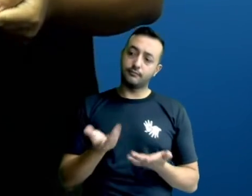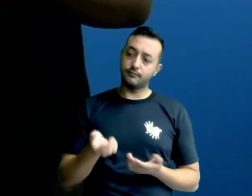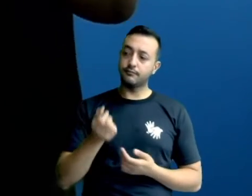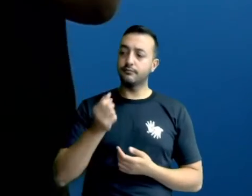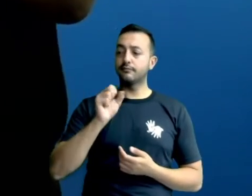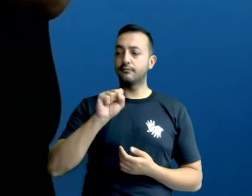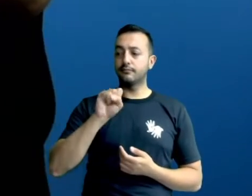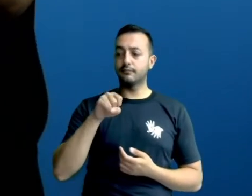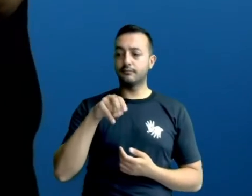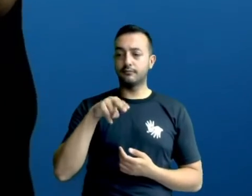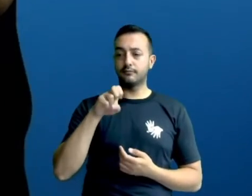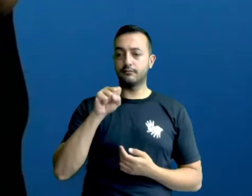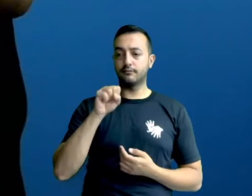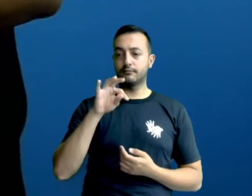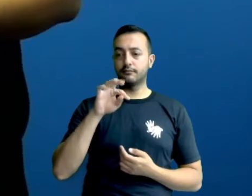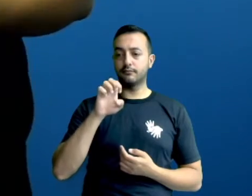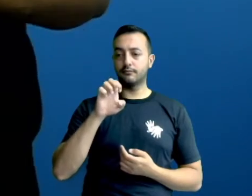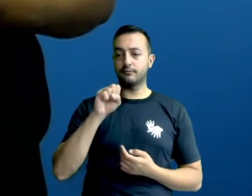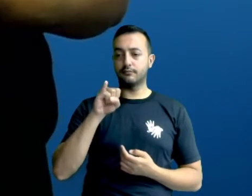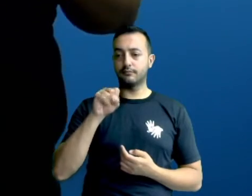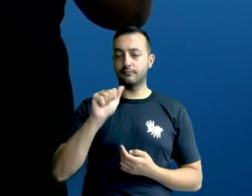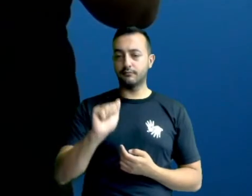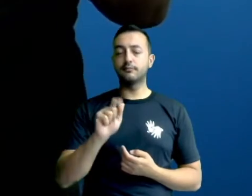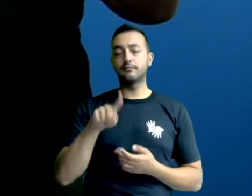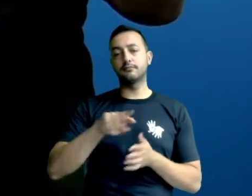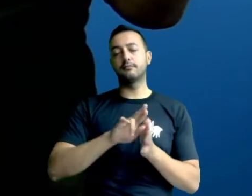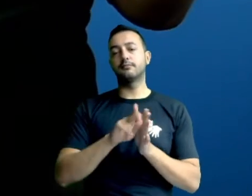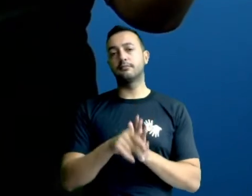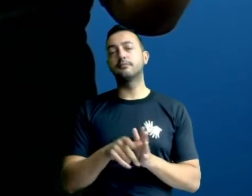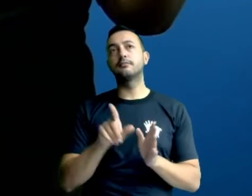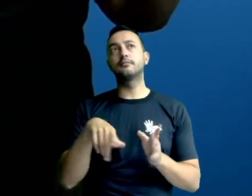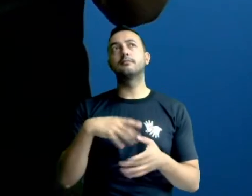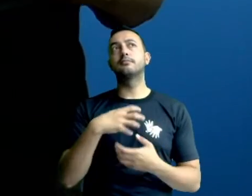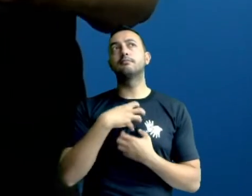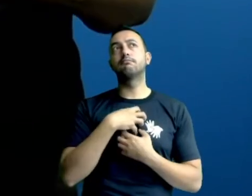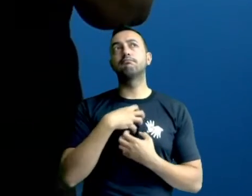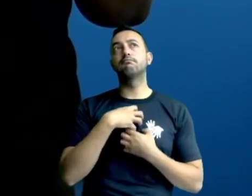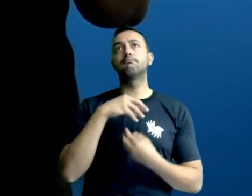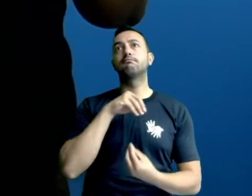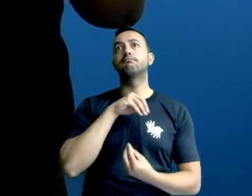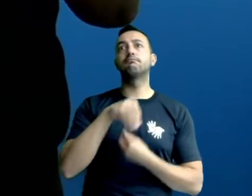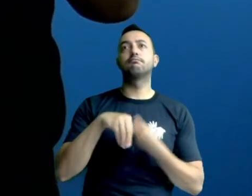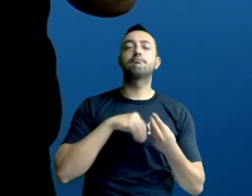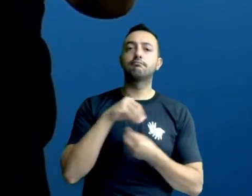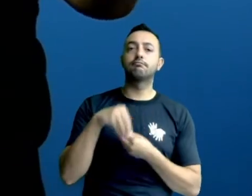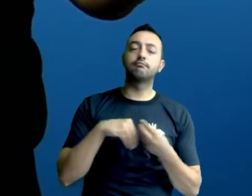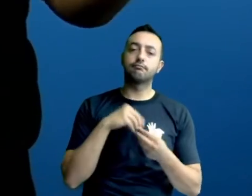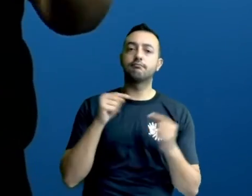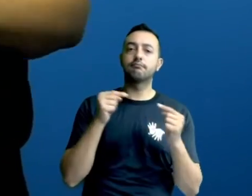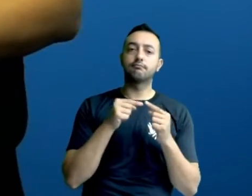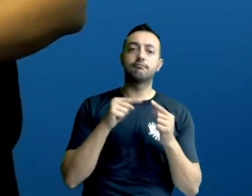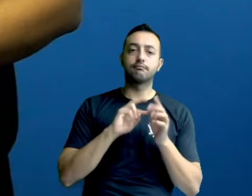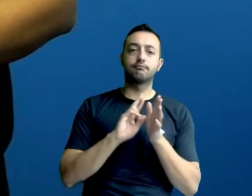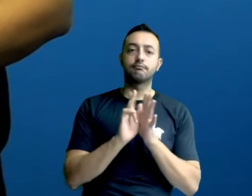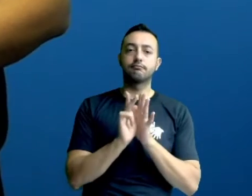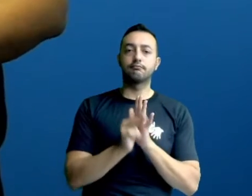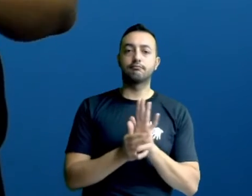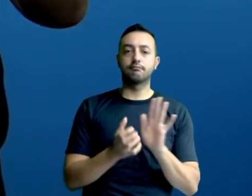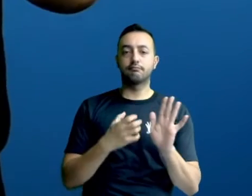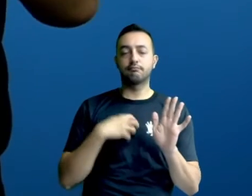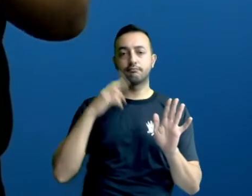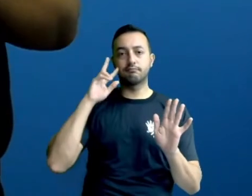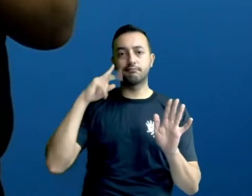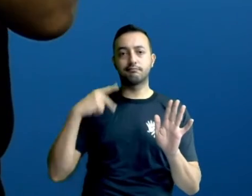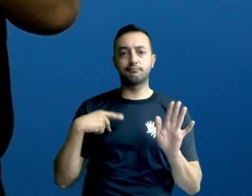é uma figura de linguagem que mistura sensações relacionadas aos 5 sentidos humanos.